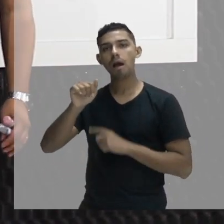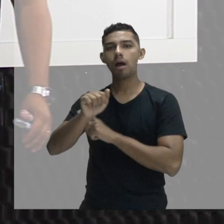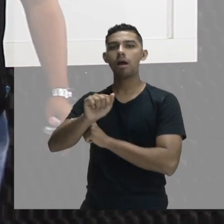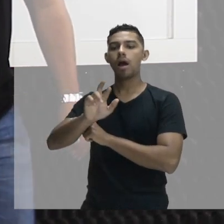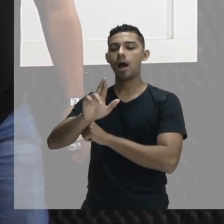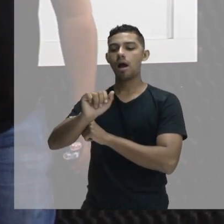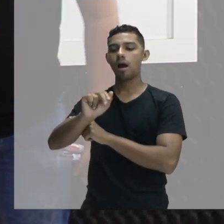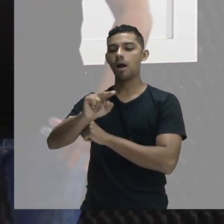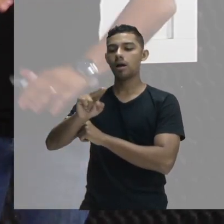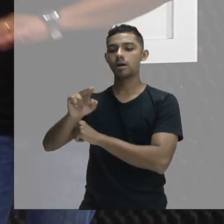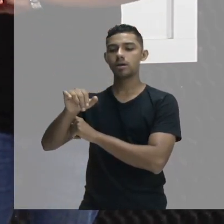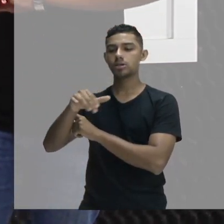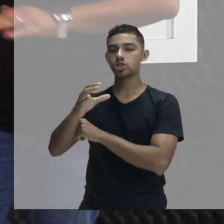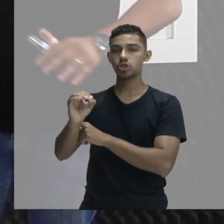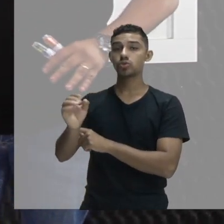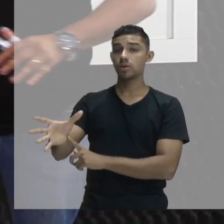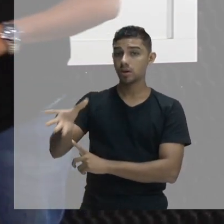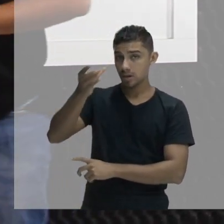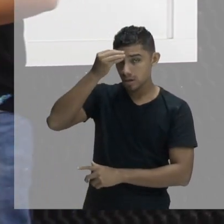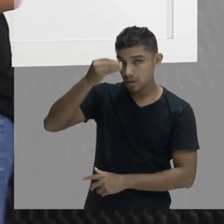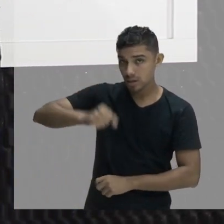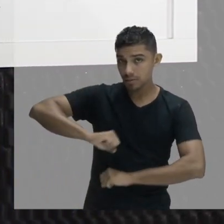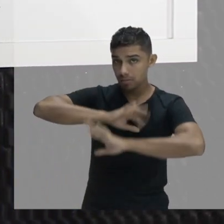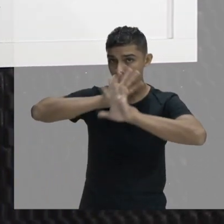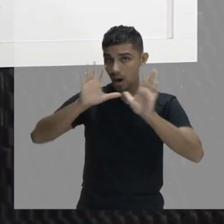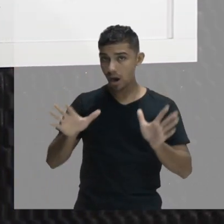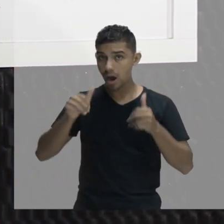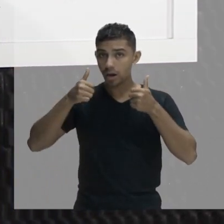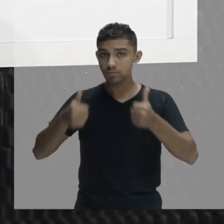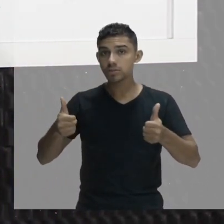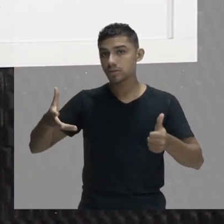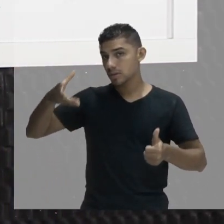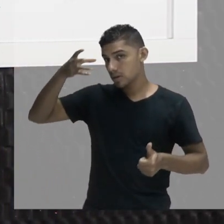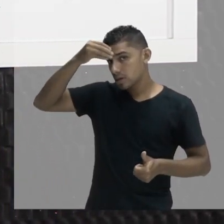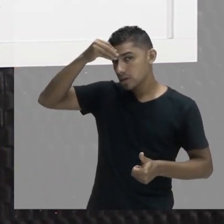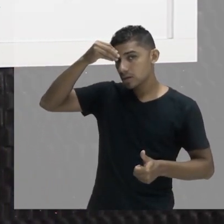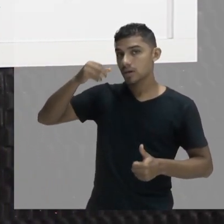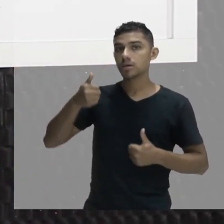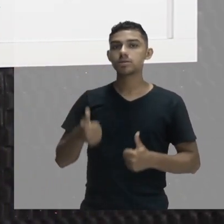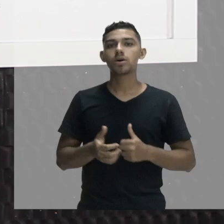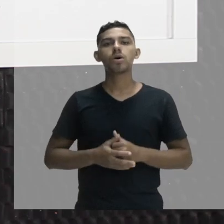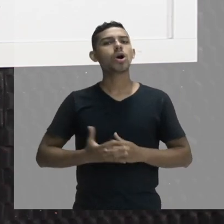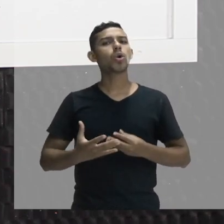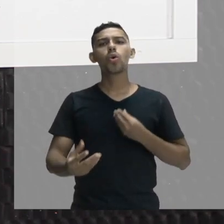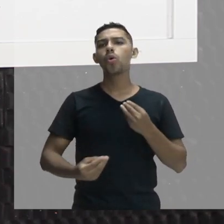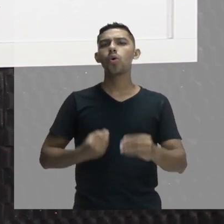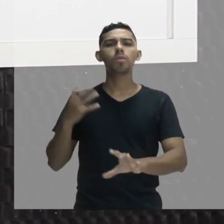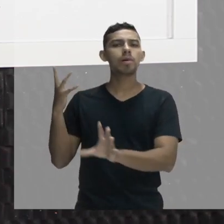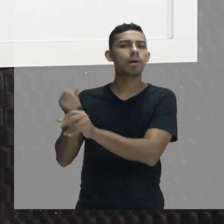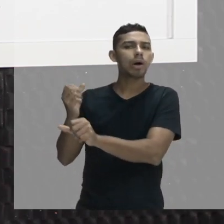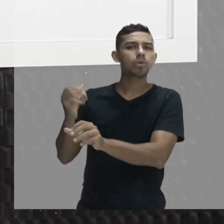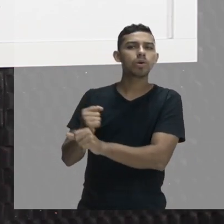arranjo. Tá? Então, esclarecido isso, a gente vai ver, pessoal, e agora como é que se calcula, né? Como é que eu faço a conta